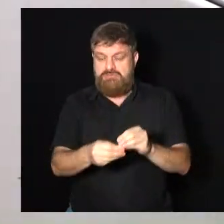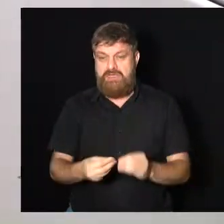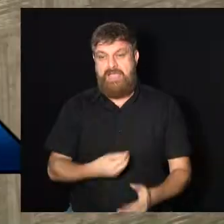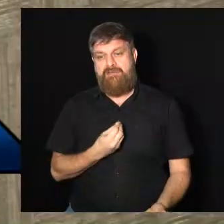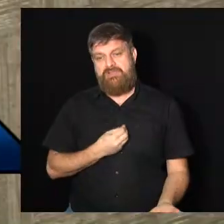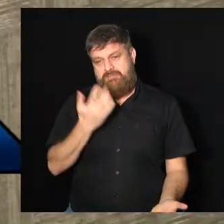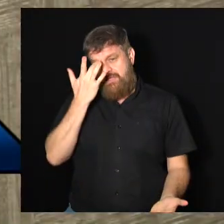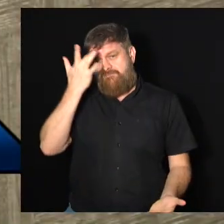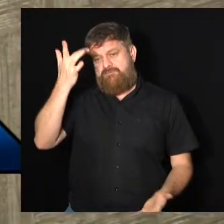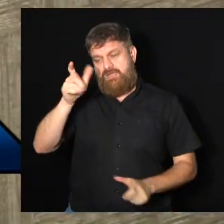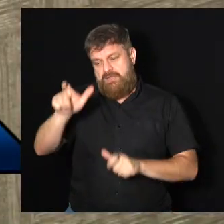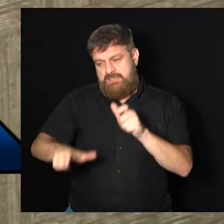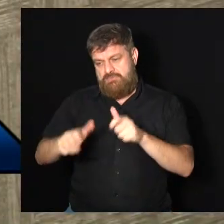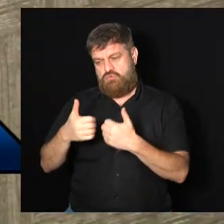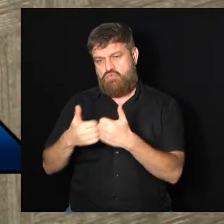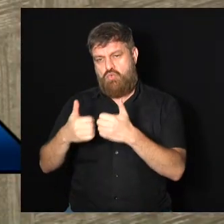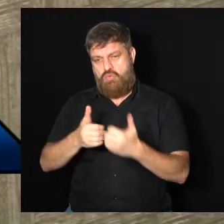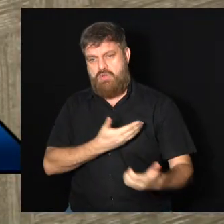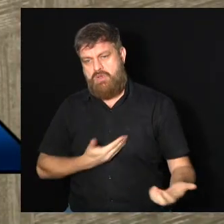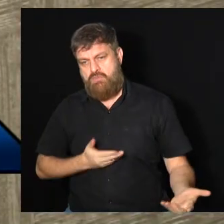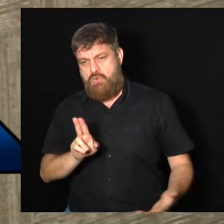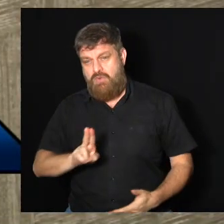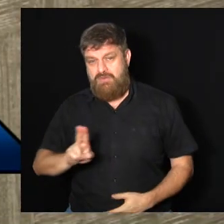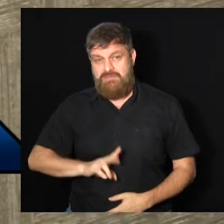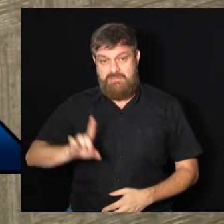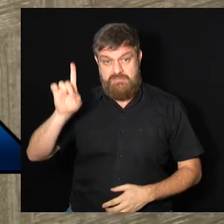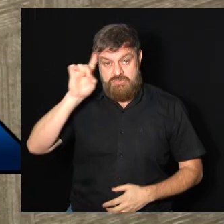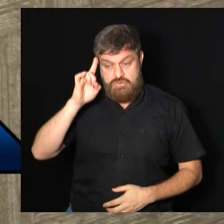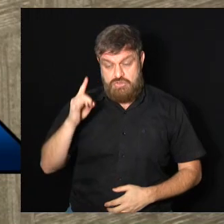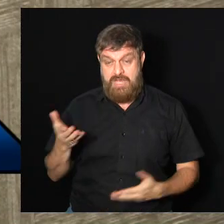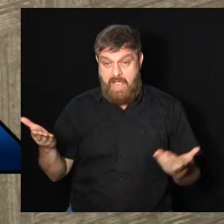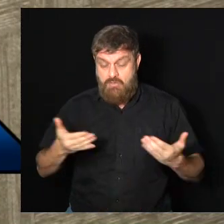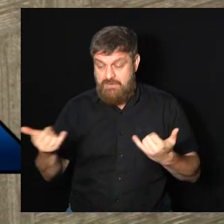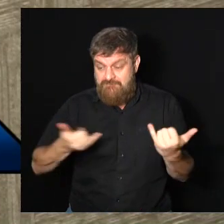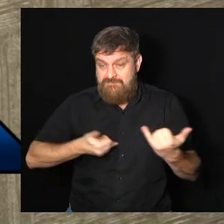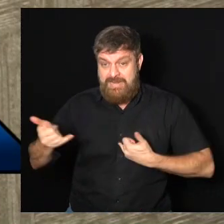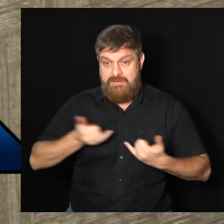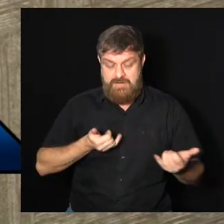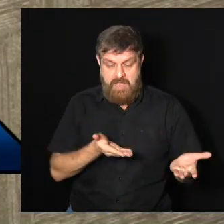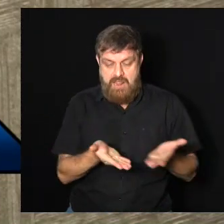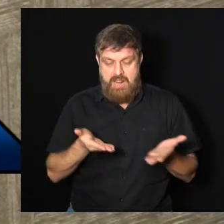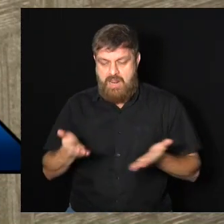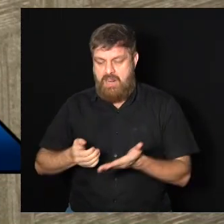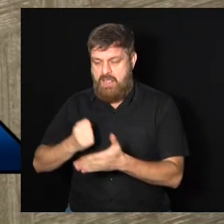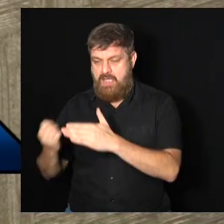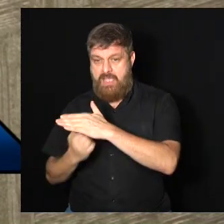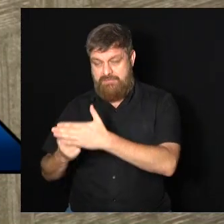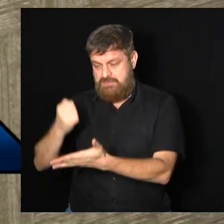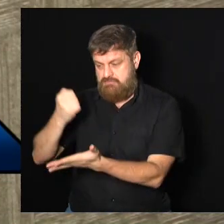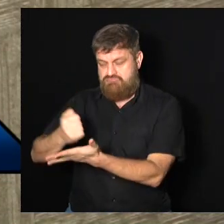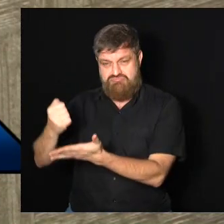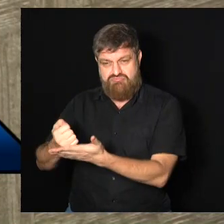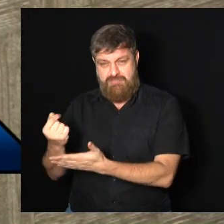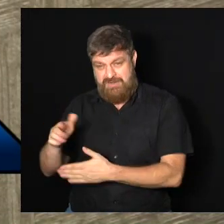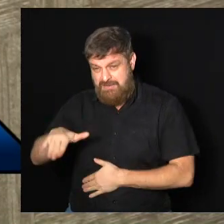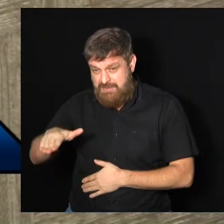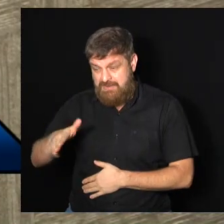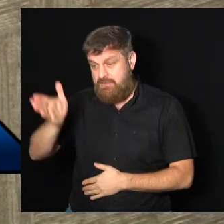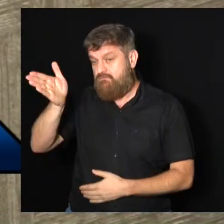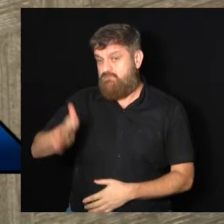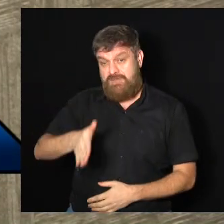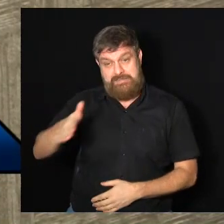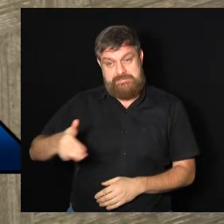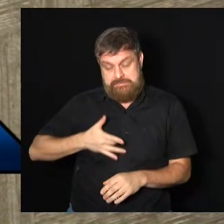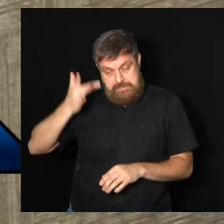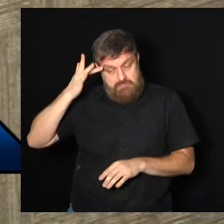passageiros. Sim, é verdade, até porque na data de hoje foi noticiado que foi suspensa a licitação, não sei ainda, até porque é recente, por qual o prazo